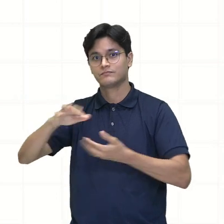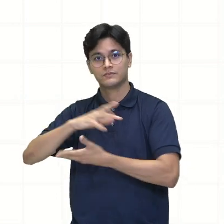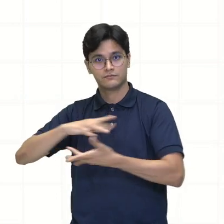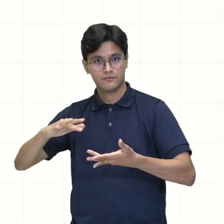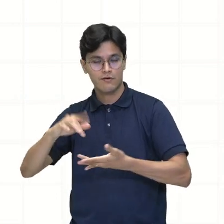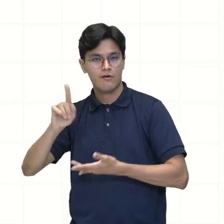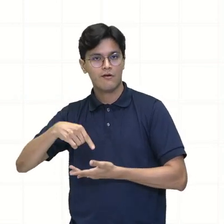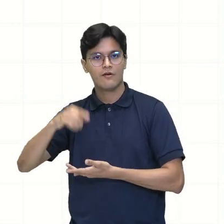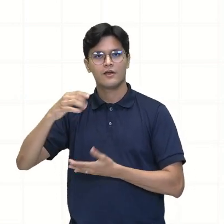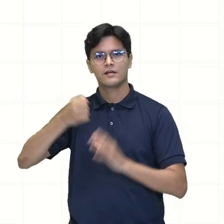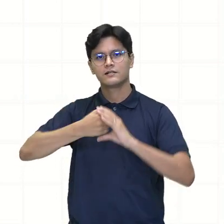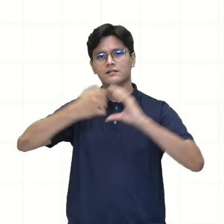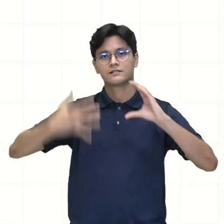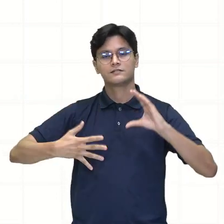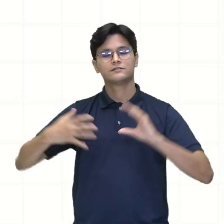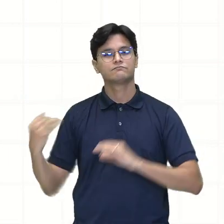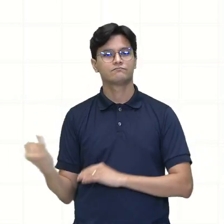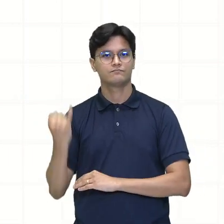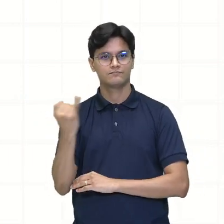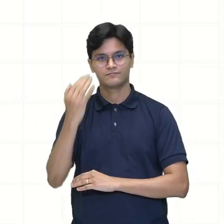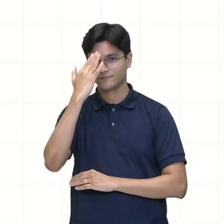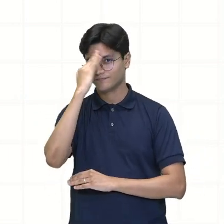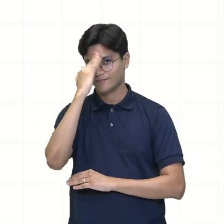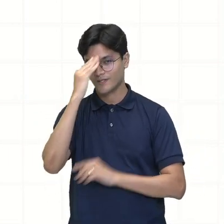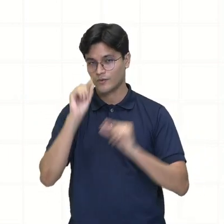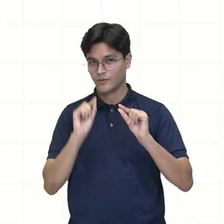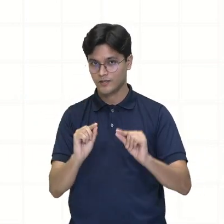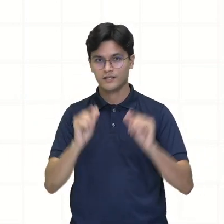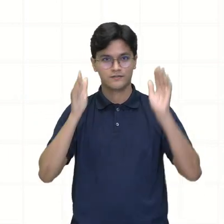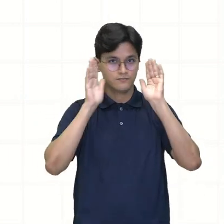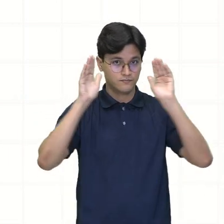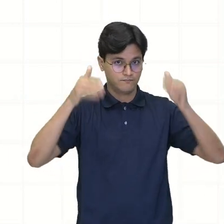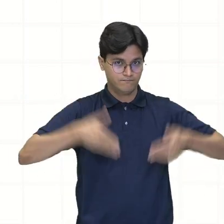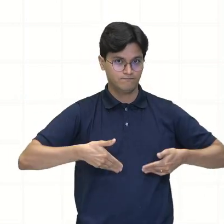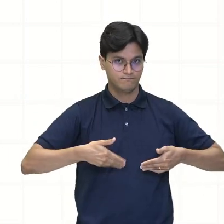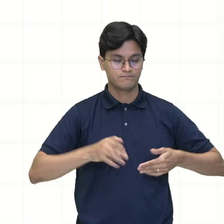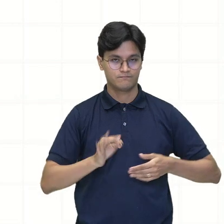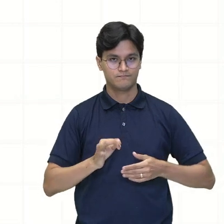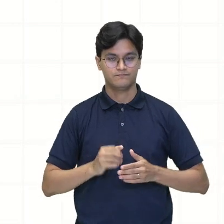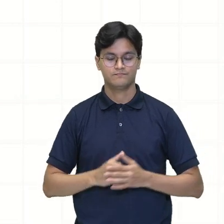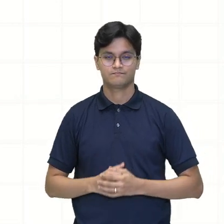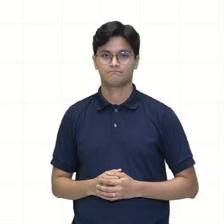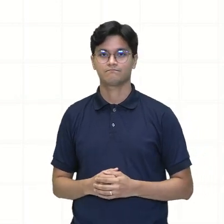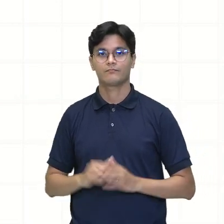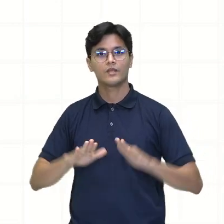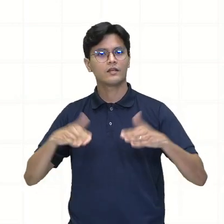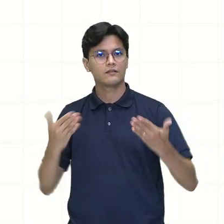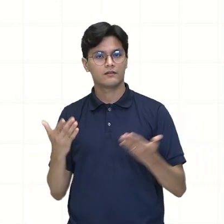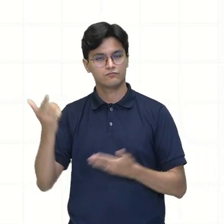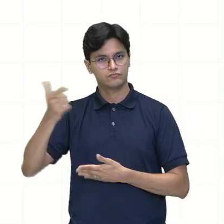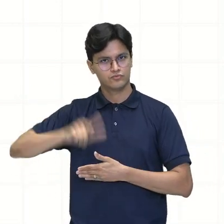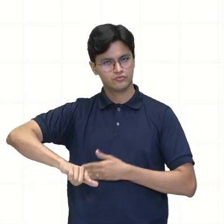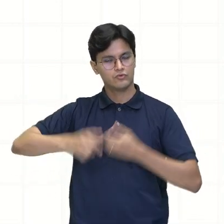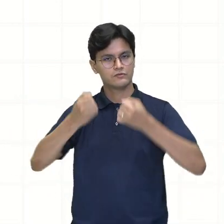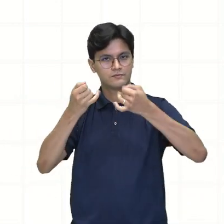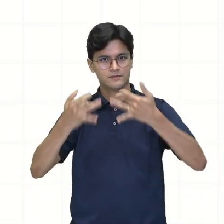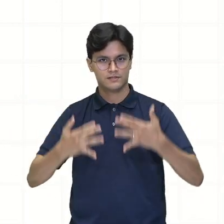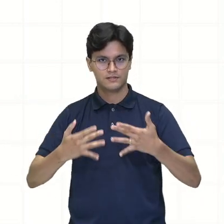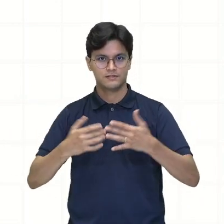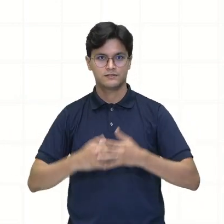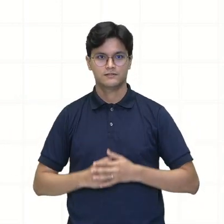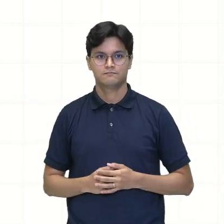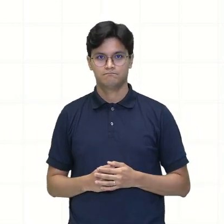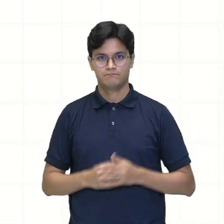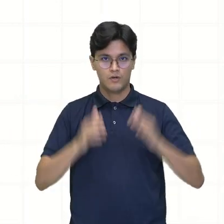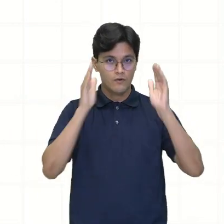né, fundamentais para entender o antropocentrismo. Então, só voltando, né? Antropocentrismo,